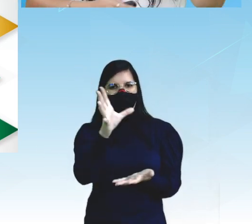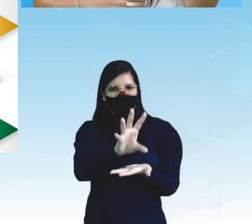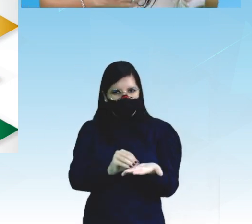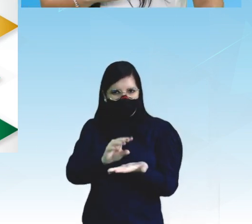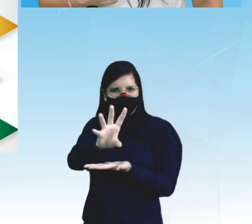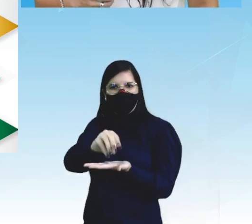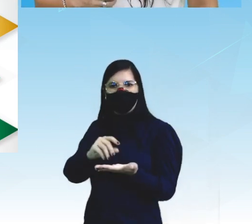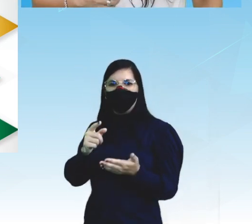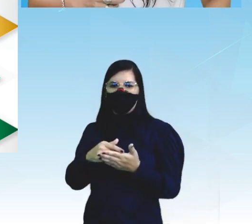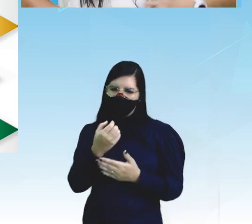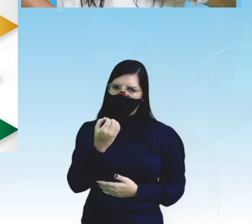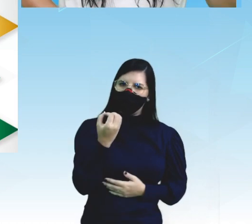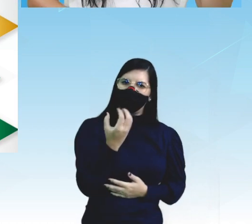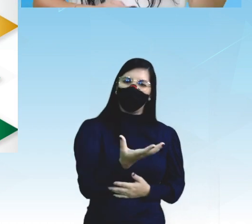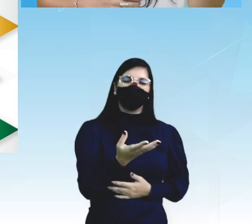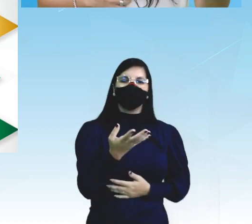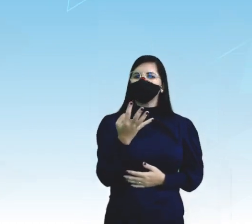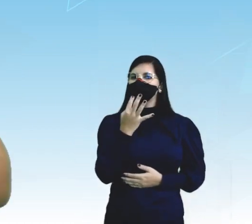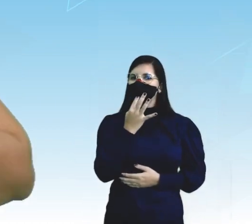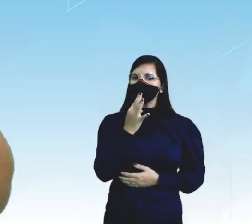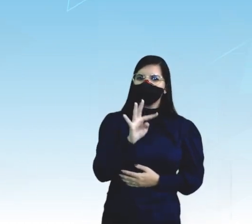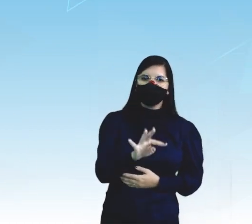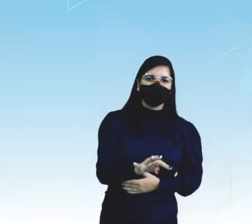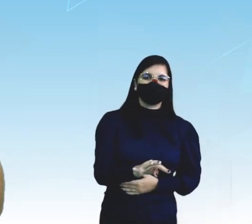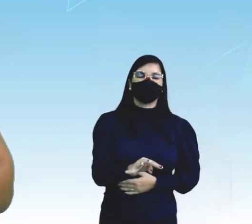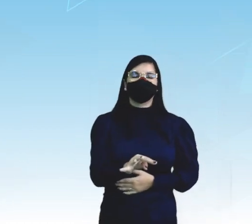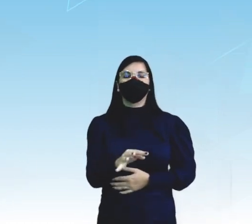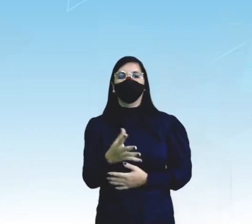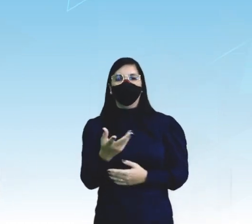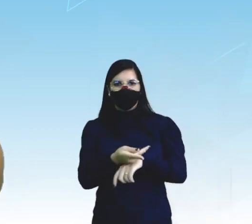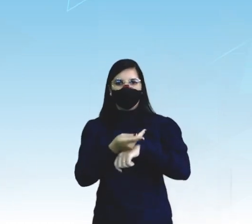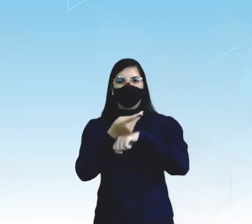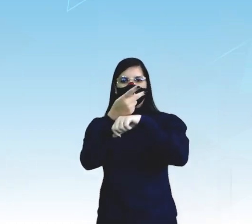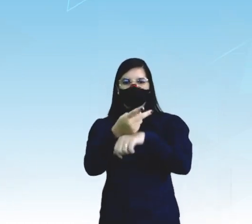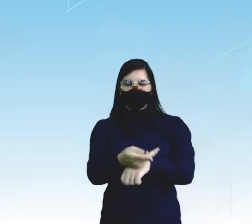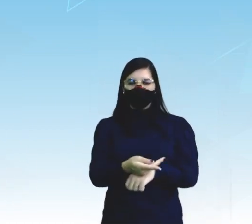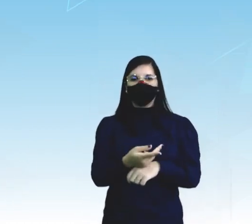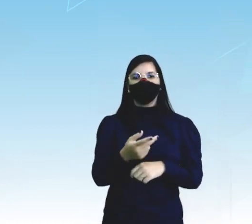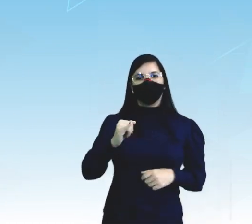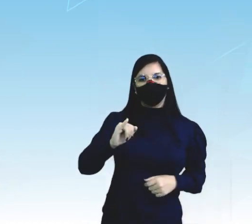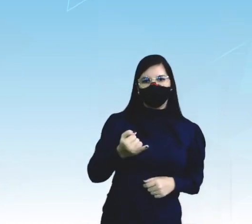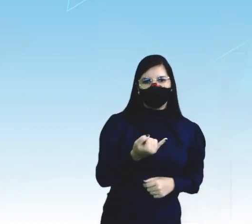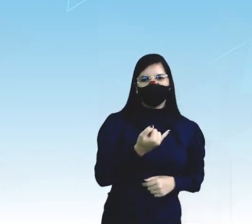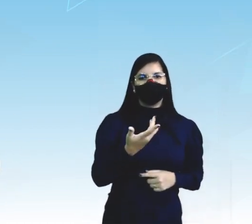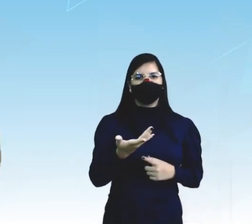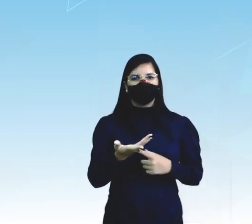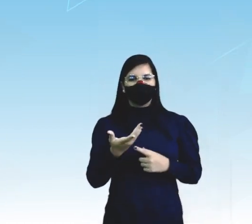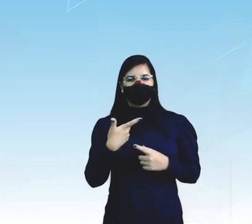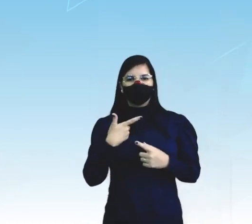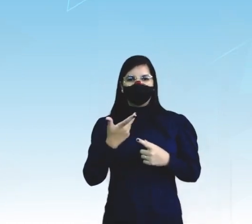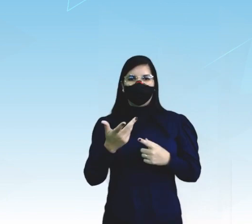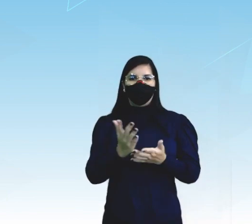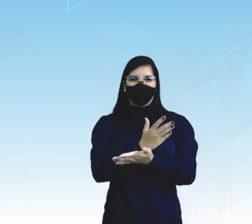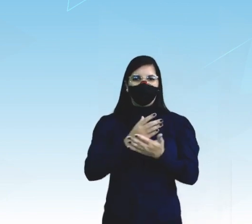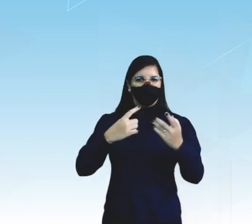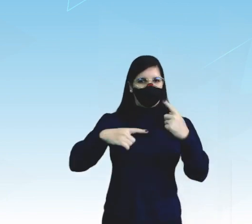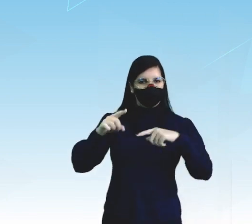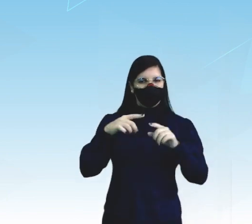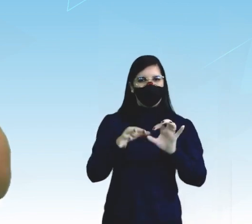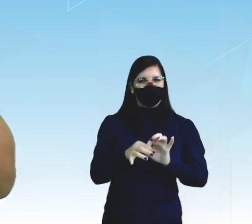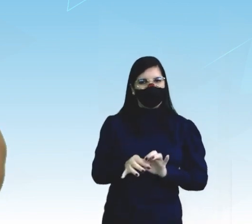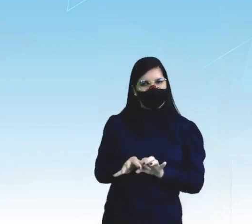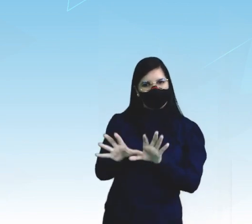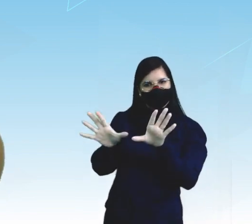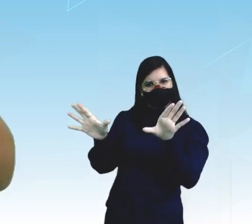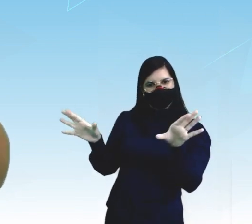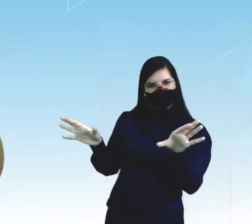vale muito a pena, né, quem não conhece, procurar, curtir, né? Tem músicas como Deixe-me Ir,